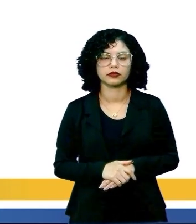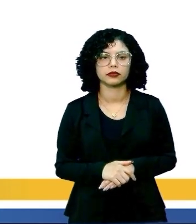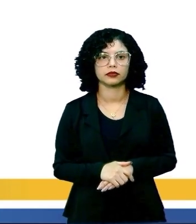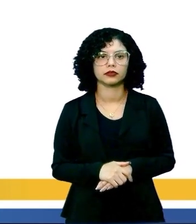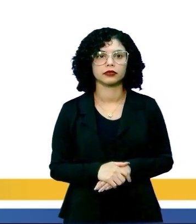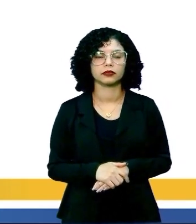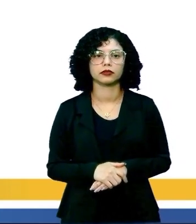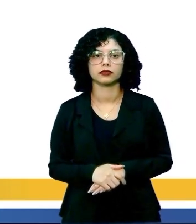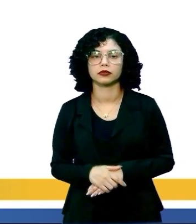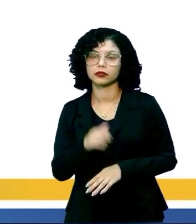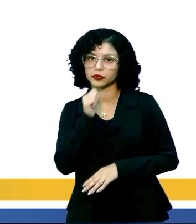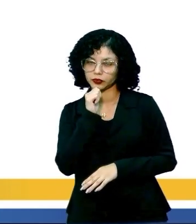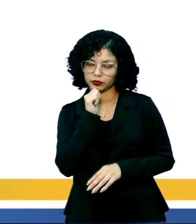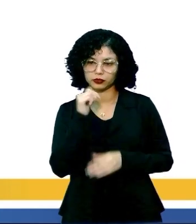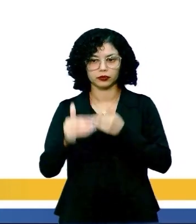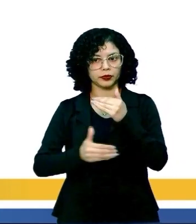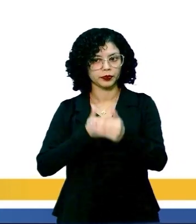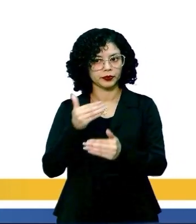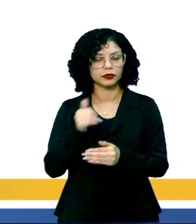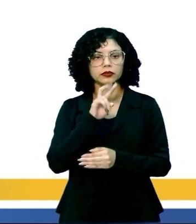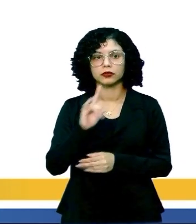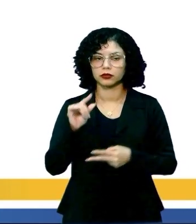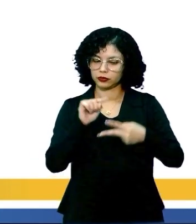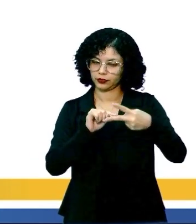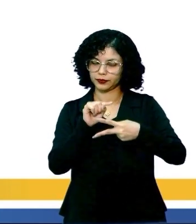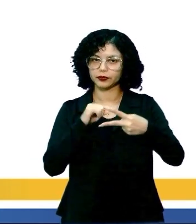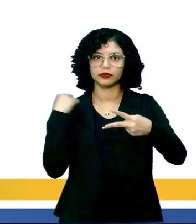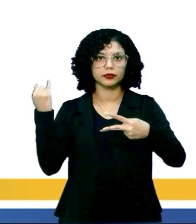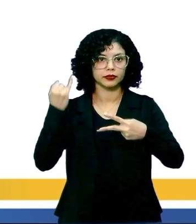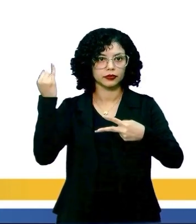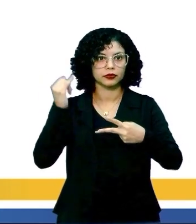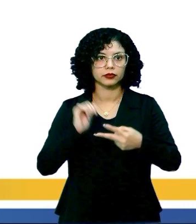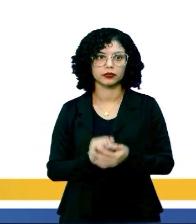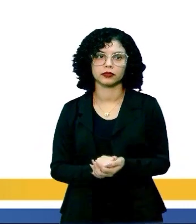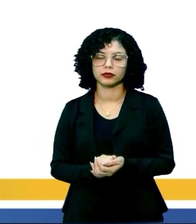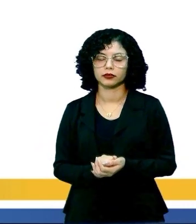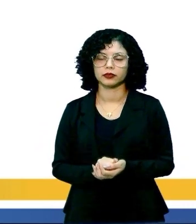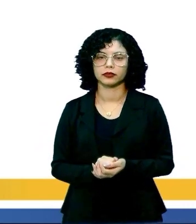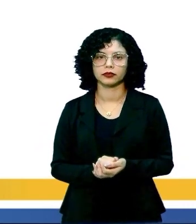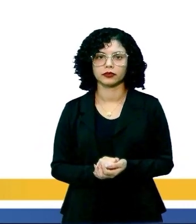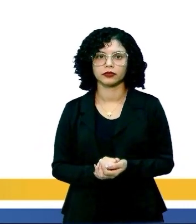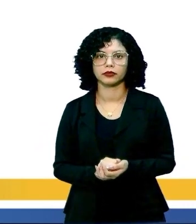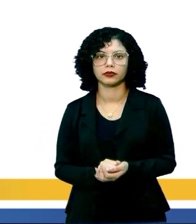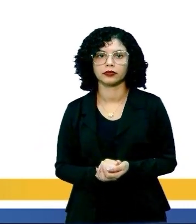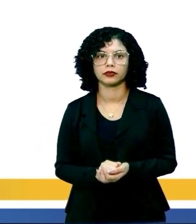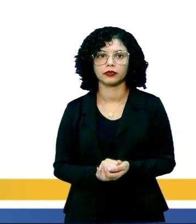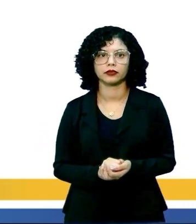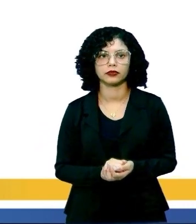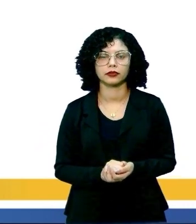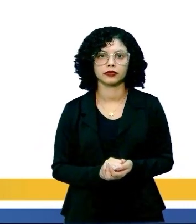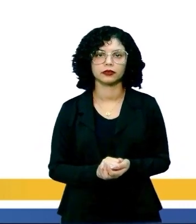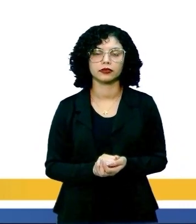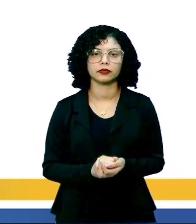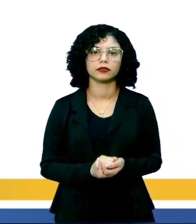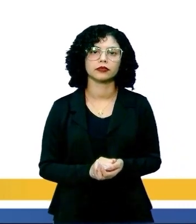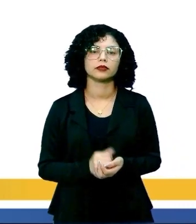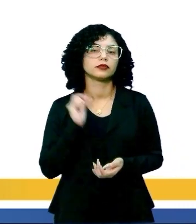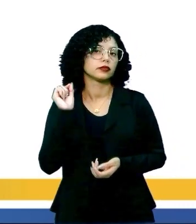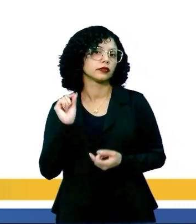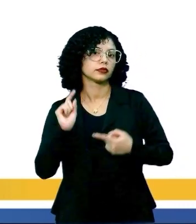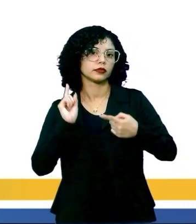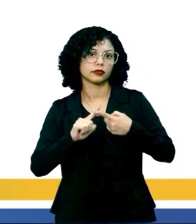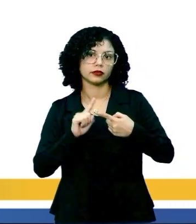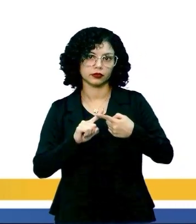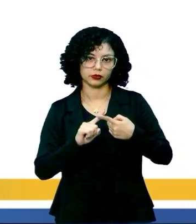No meio desse processo, nós vamos ter 2 eventos importantes nessa primeira fase da República da Espada, que é